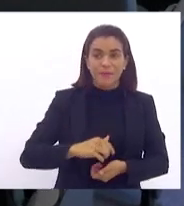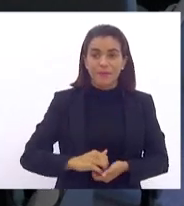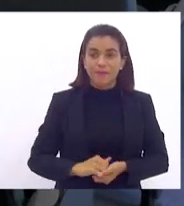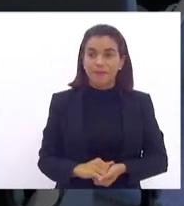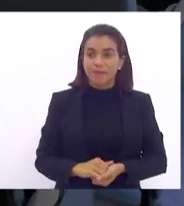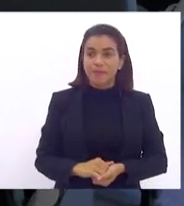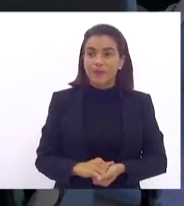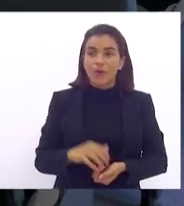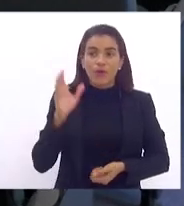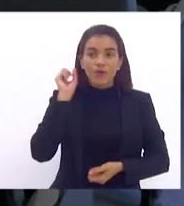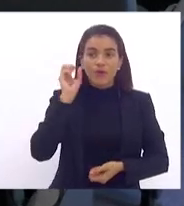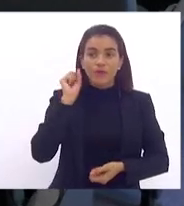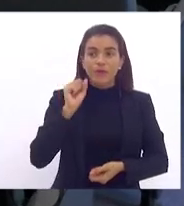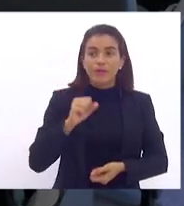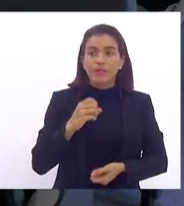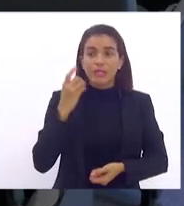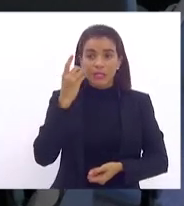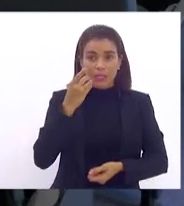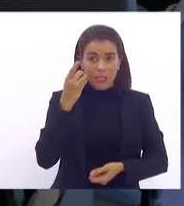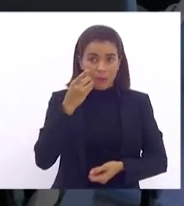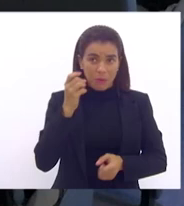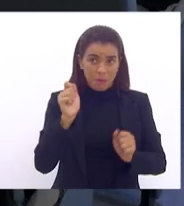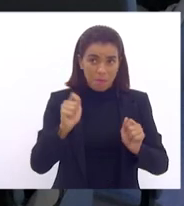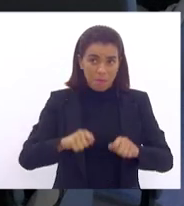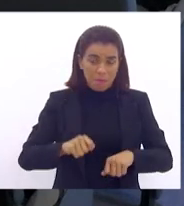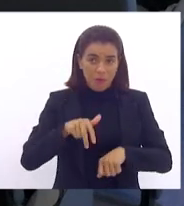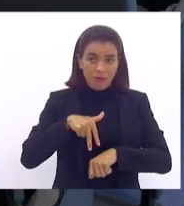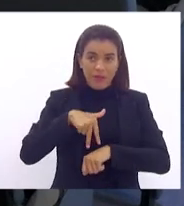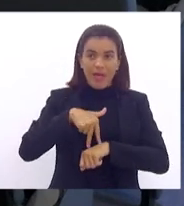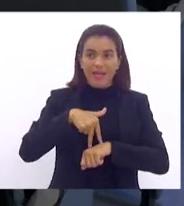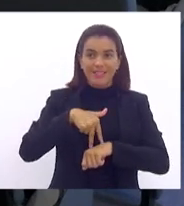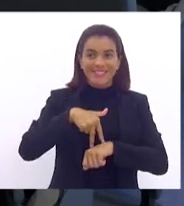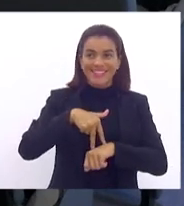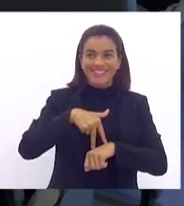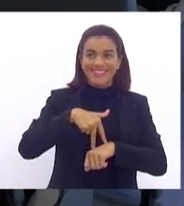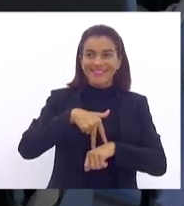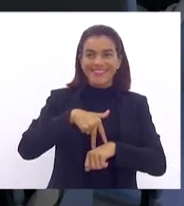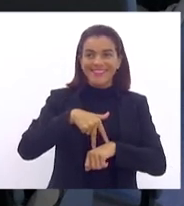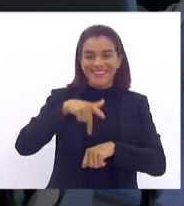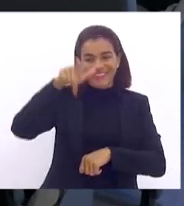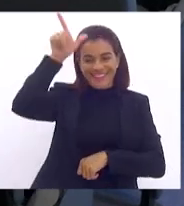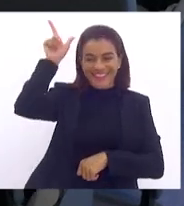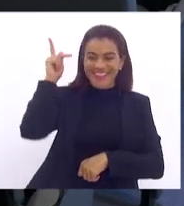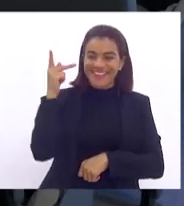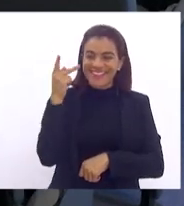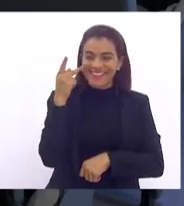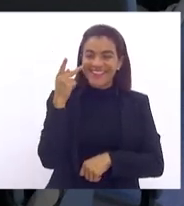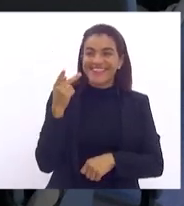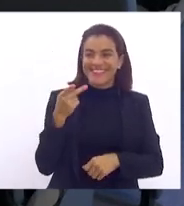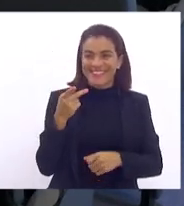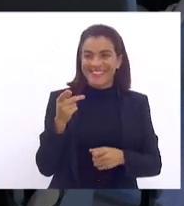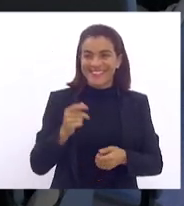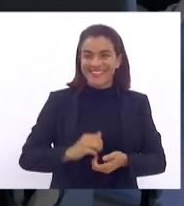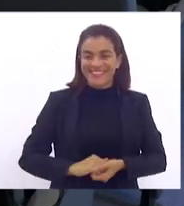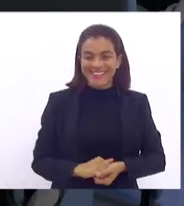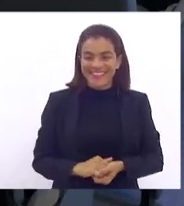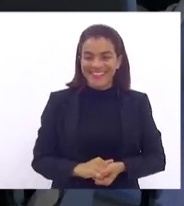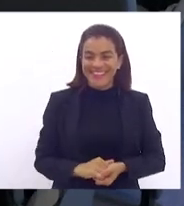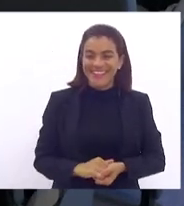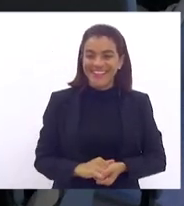atrás Deputado se Senor puder ficar de pé eu te peço por gentileza de pé eu ten que virar para lá por